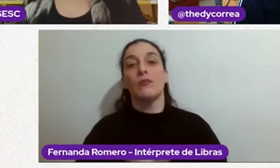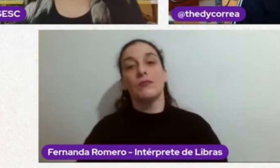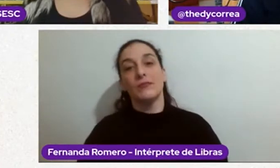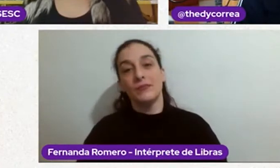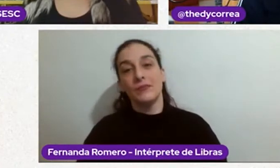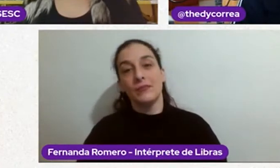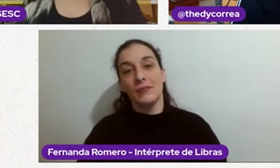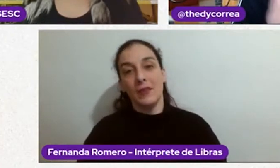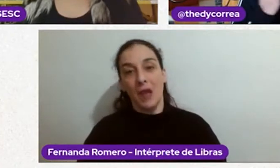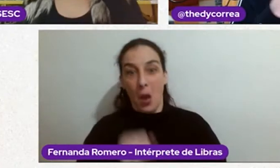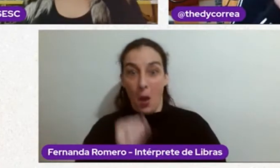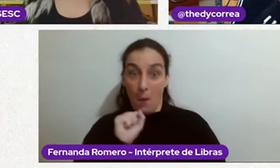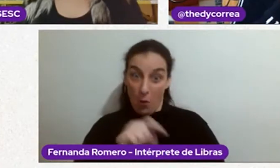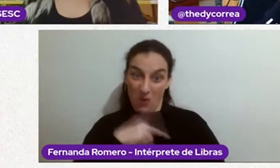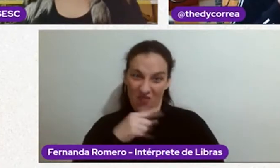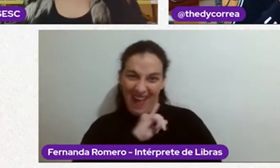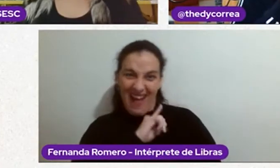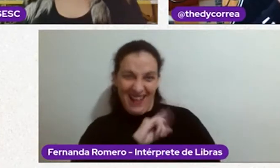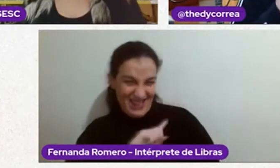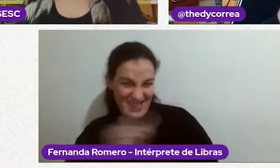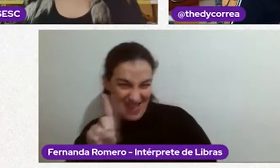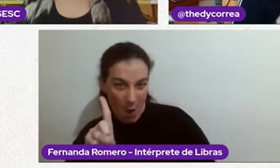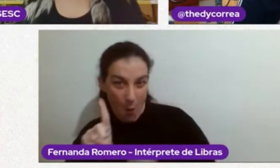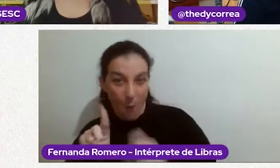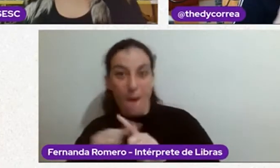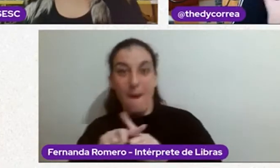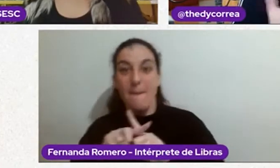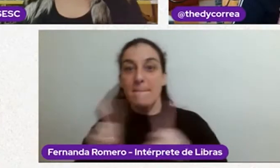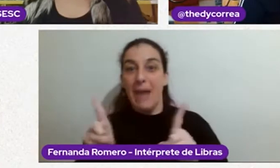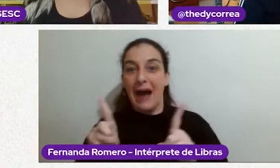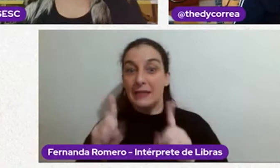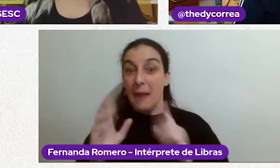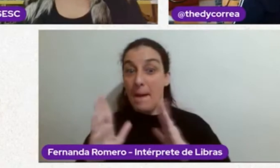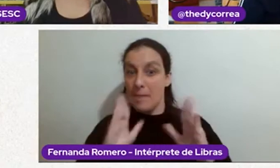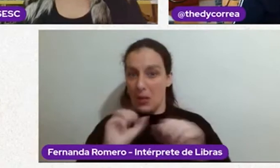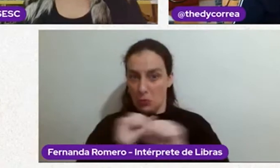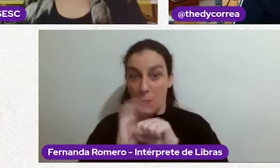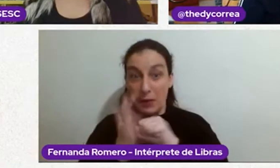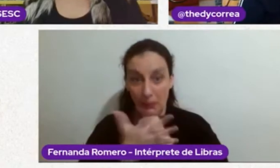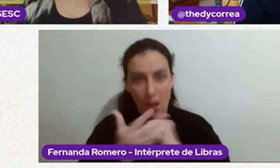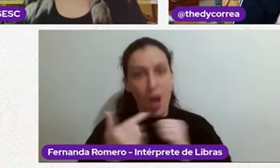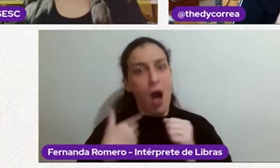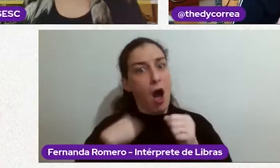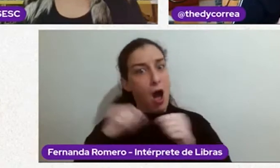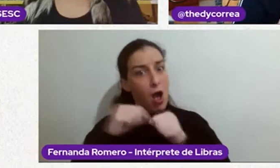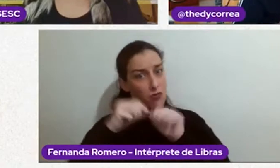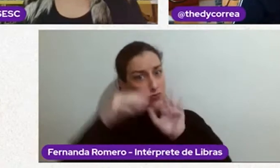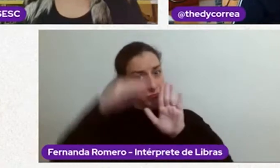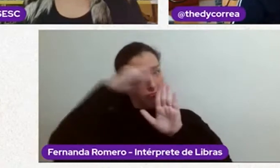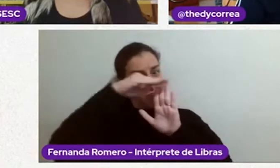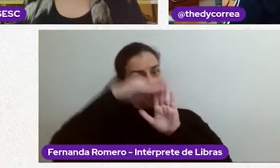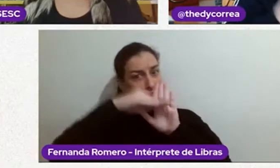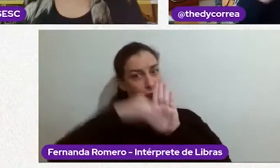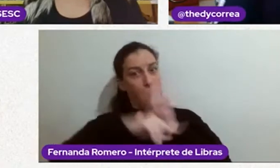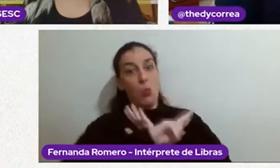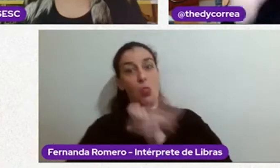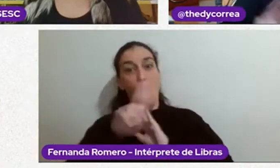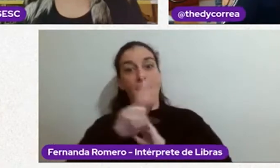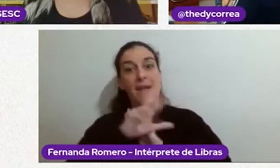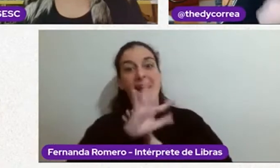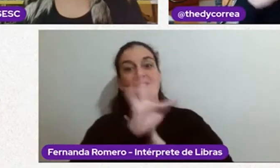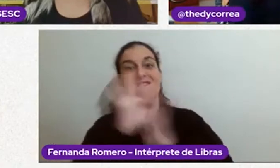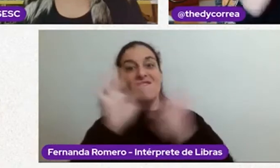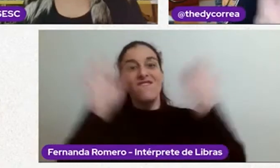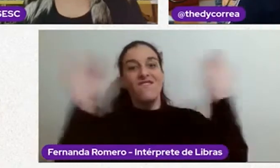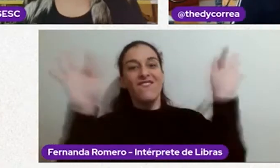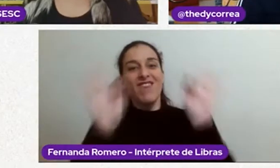Pode até dizer que não, né? Mas durante a pandemia eu fiz uma playlist que eu acho que o nome era Felicidade Bate a Sua Porta, que era só uns sambas